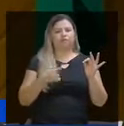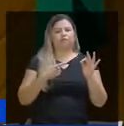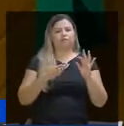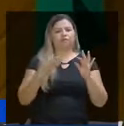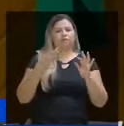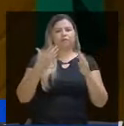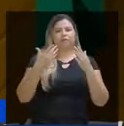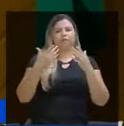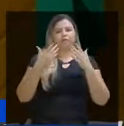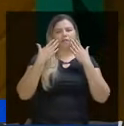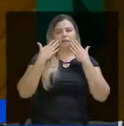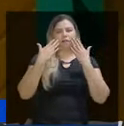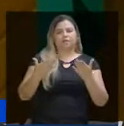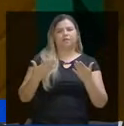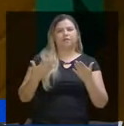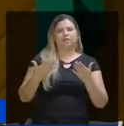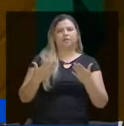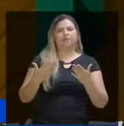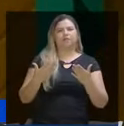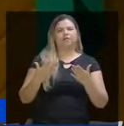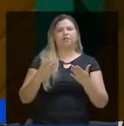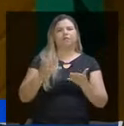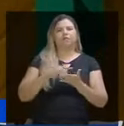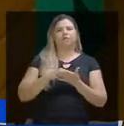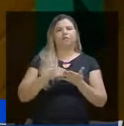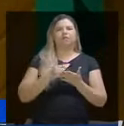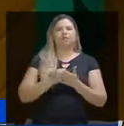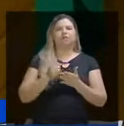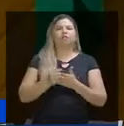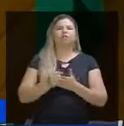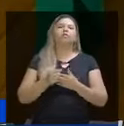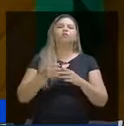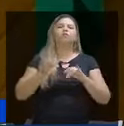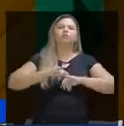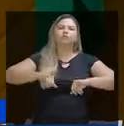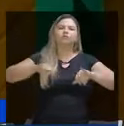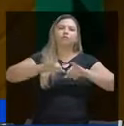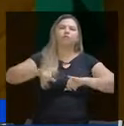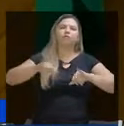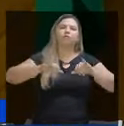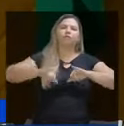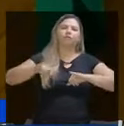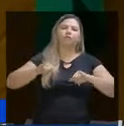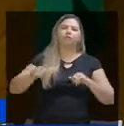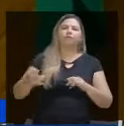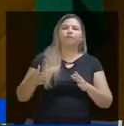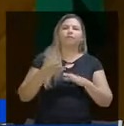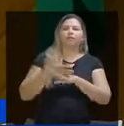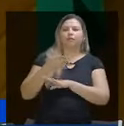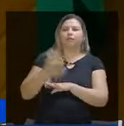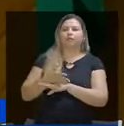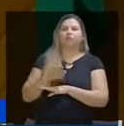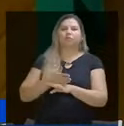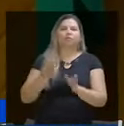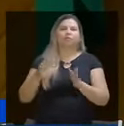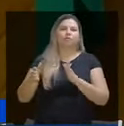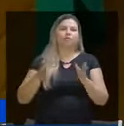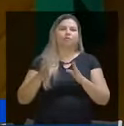a apresentação de contas de campanha dos candidatos que participarem de um pleito de campanha